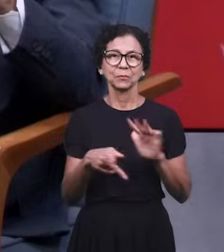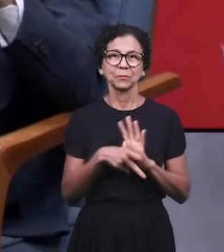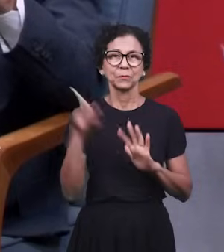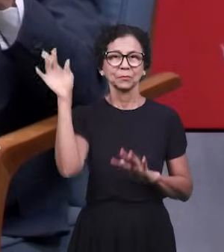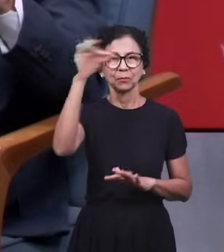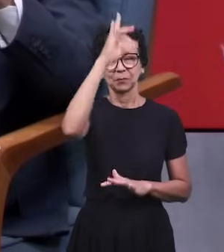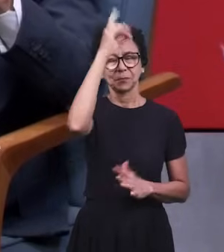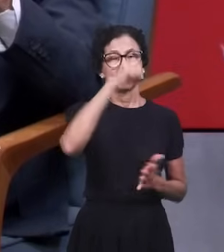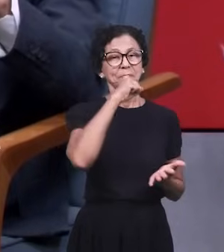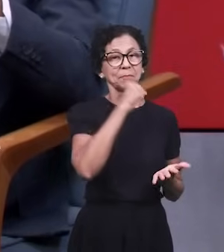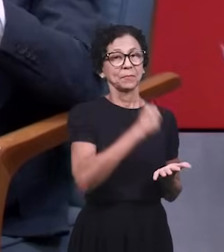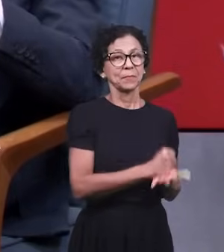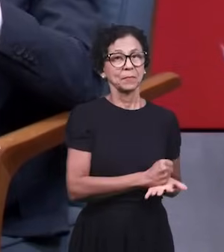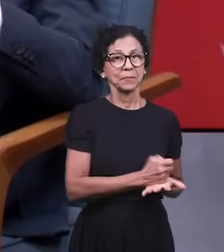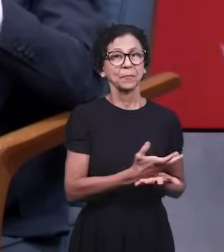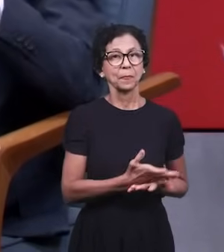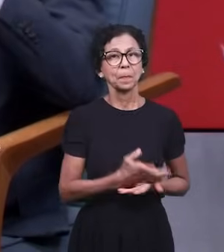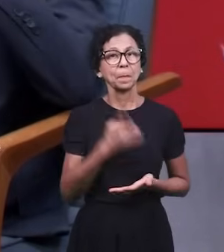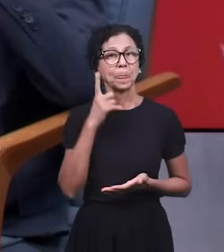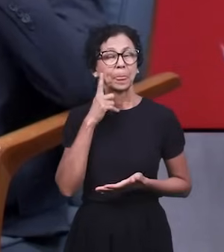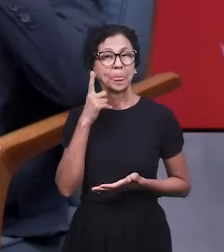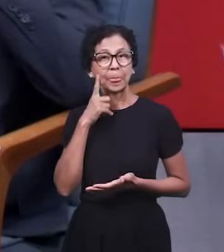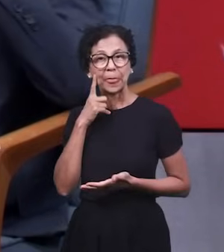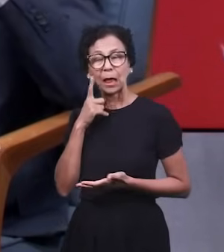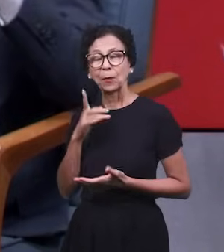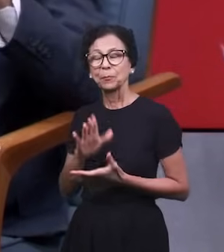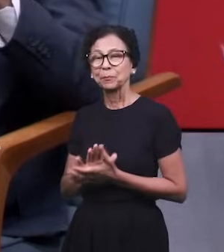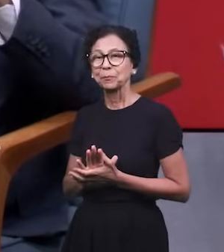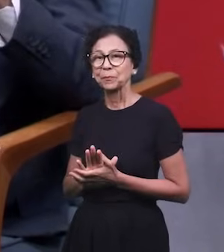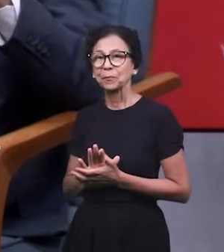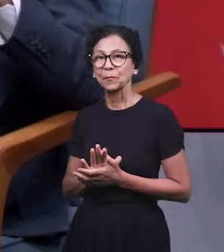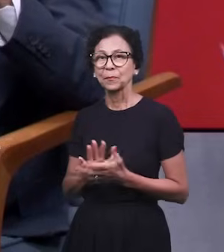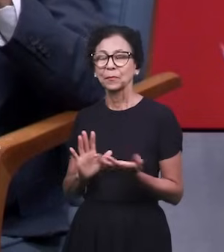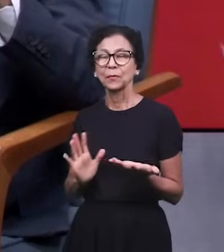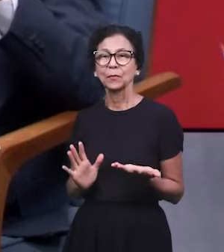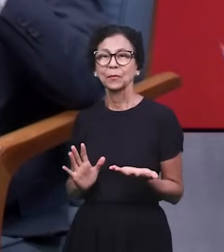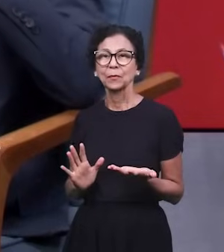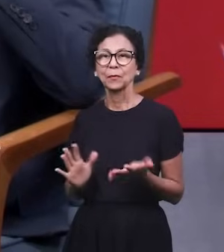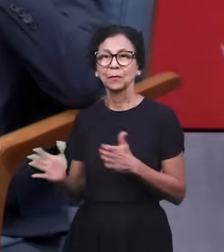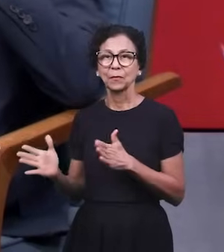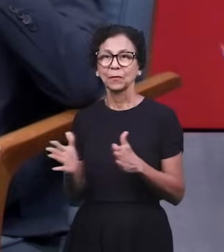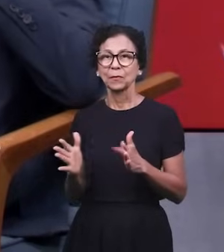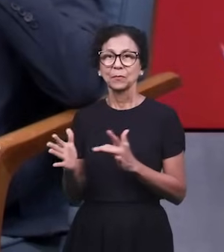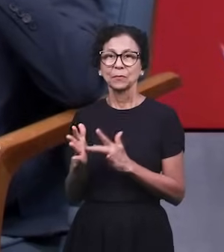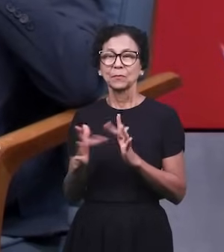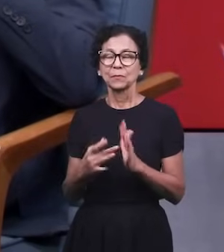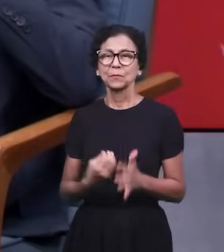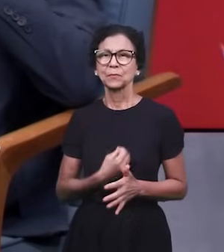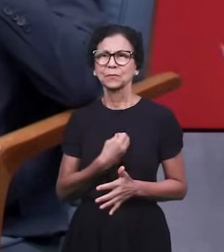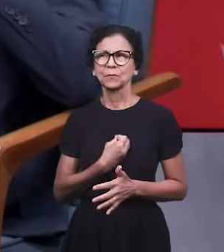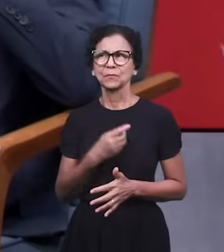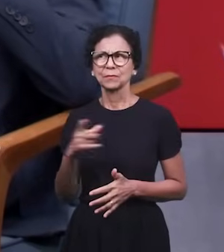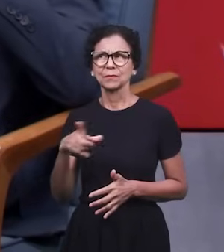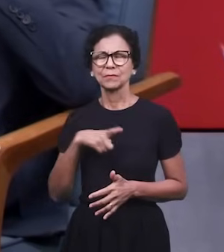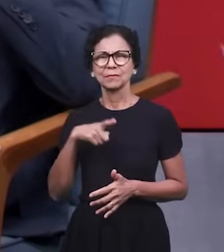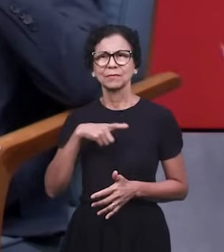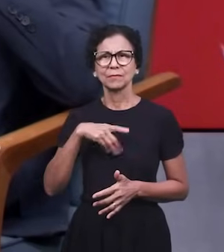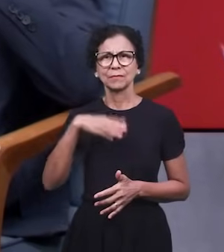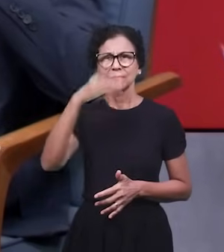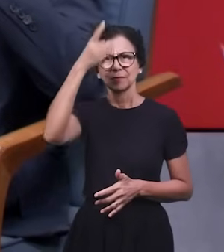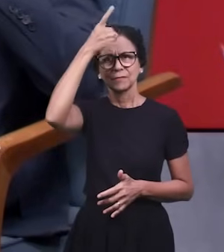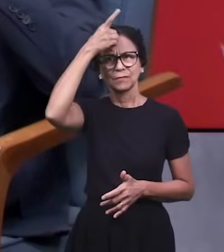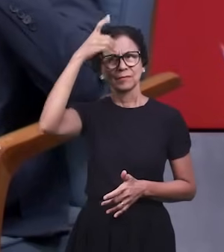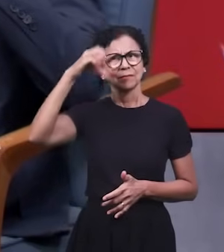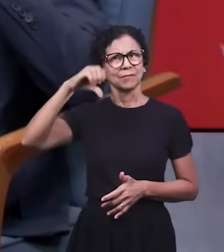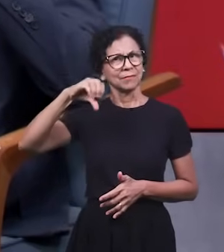dons espirituais do ministério de Jesus. Vamos chegar lá. Jesus teve os 9 dons? Será que Jesus teve os 9 dons? Não, vamos